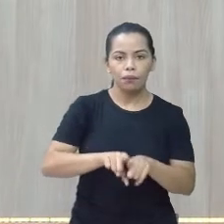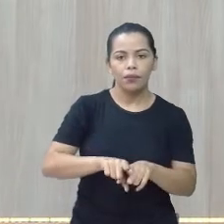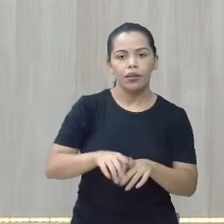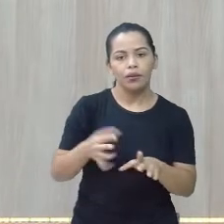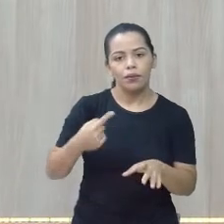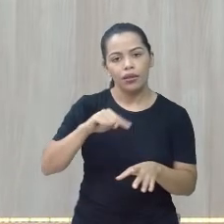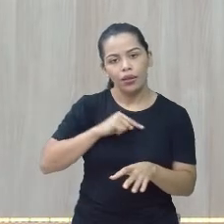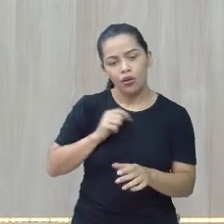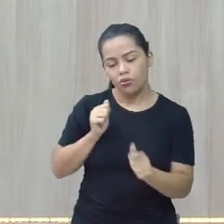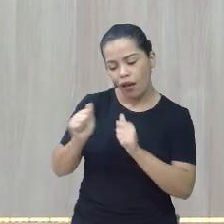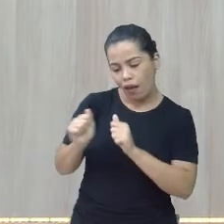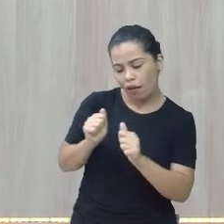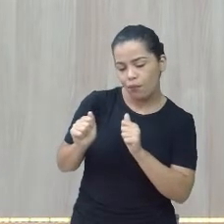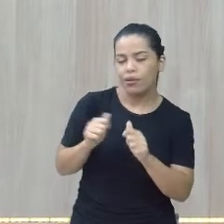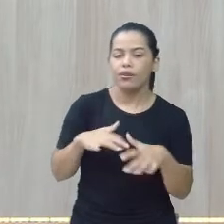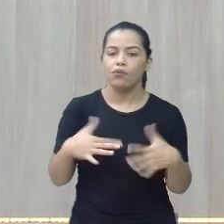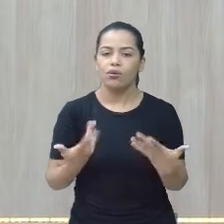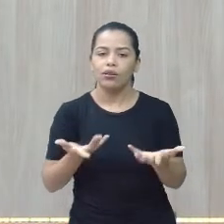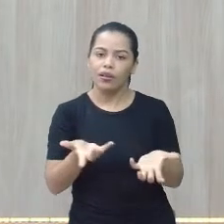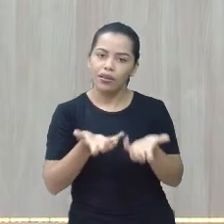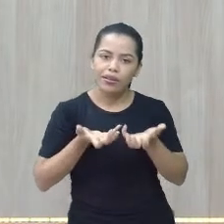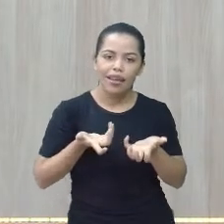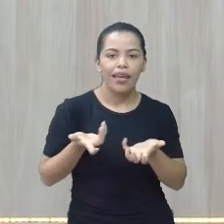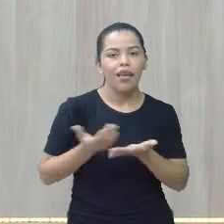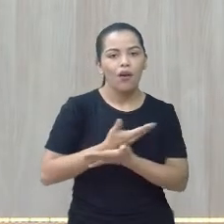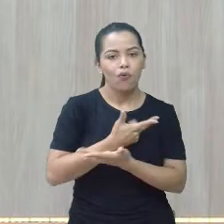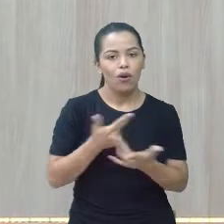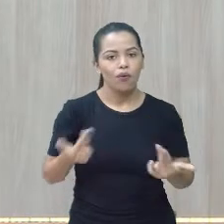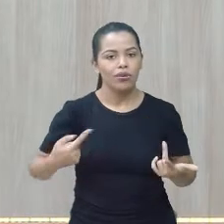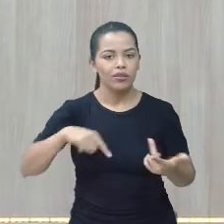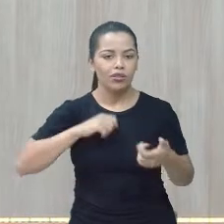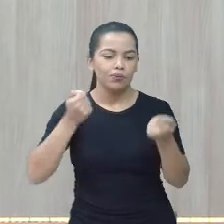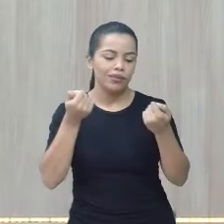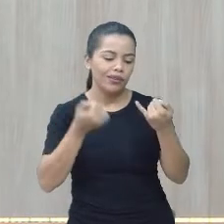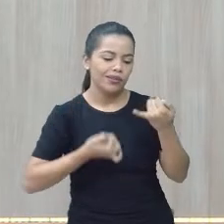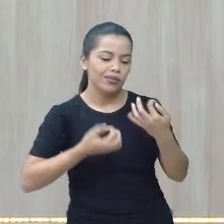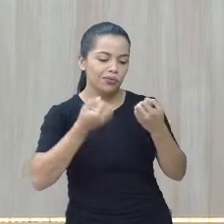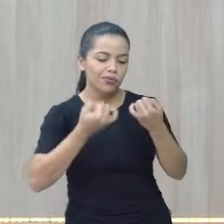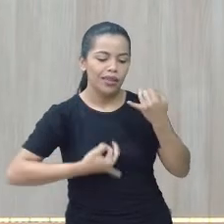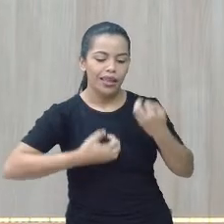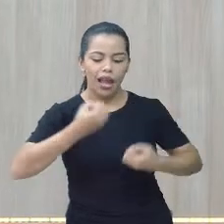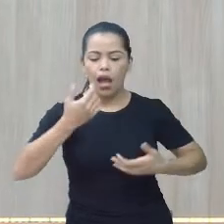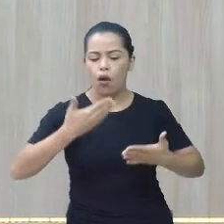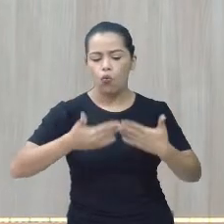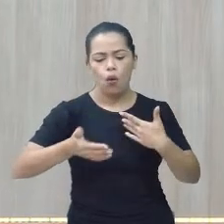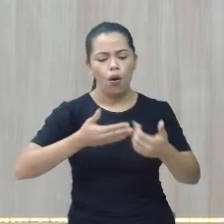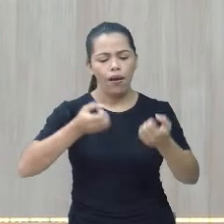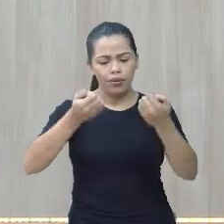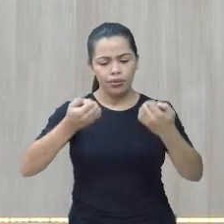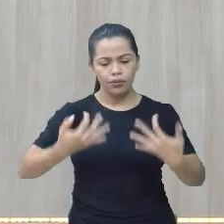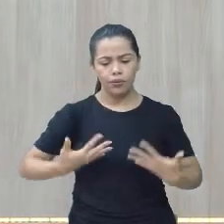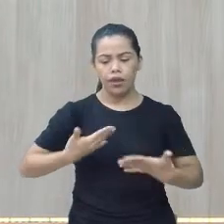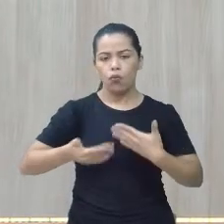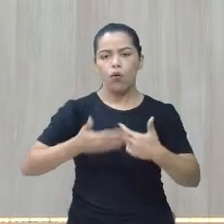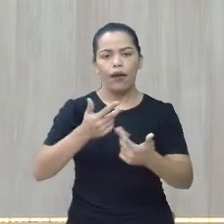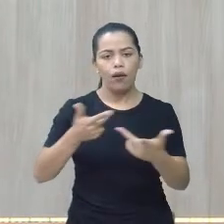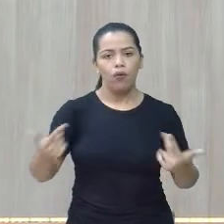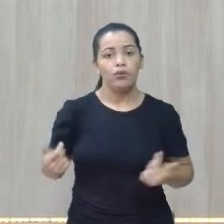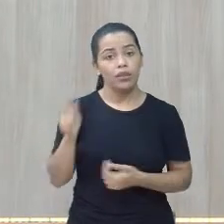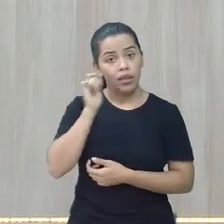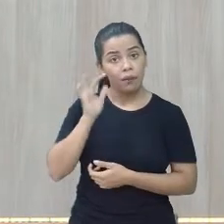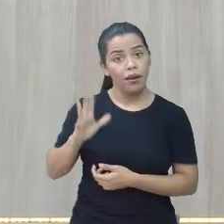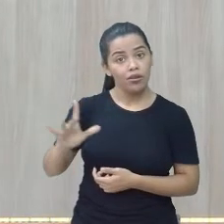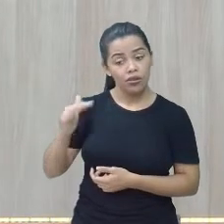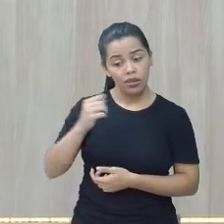também na nossa argumentação. Quando a gente quer alguma coisa, a gente precisa explicar alguma coisa. Imagina se a minha fala aqui fosse